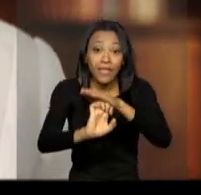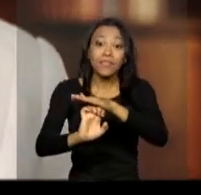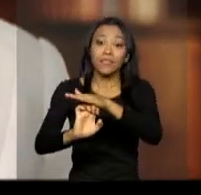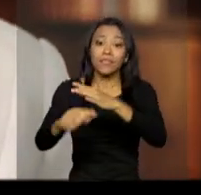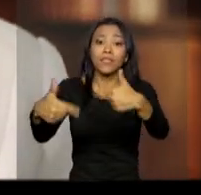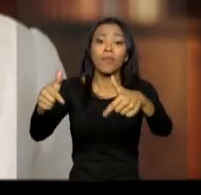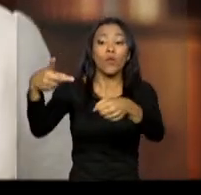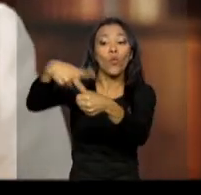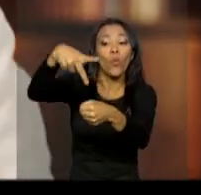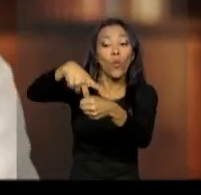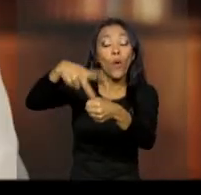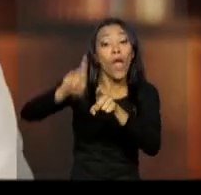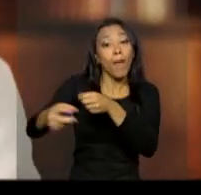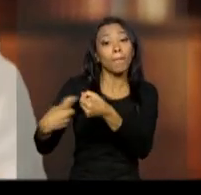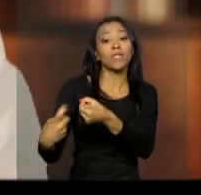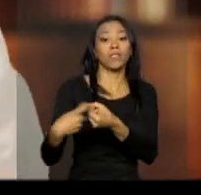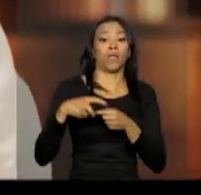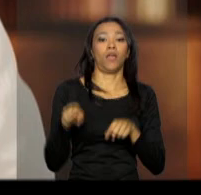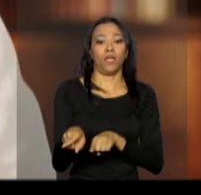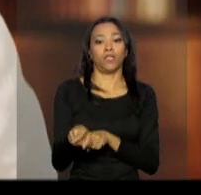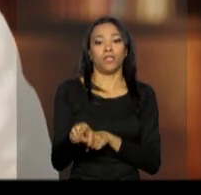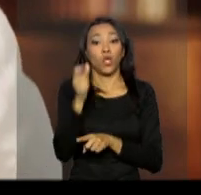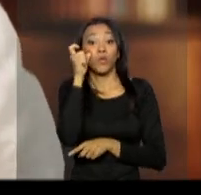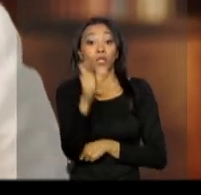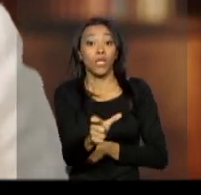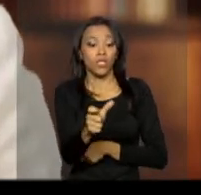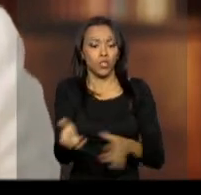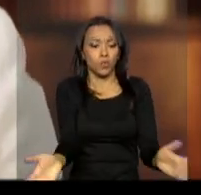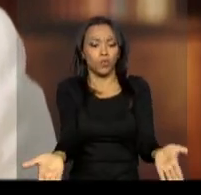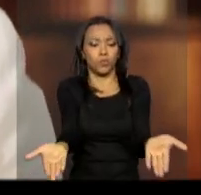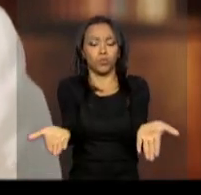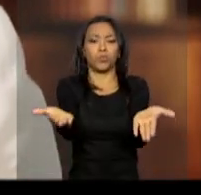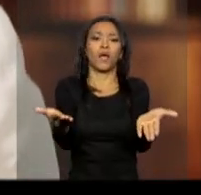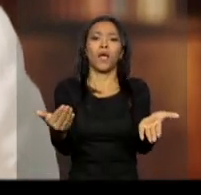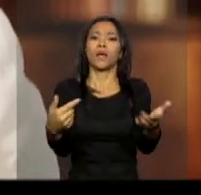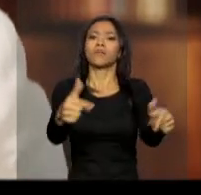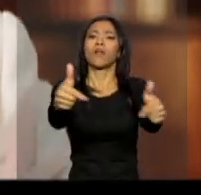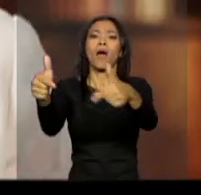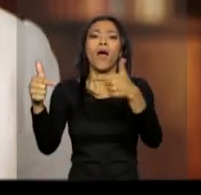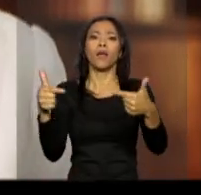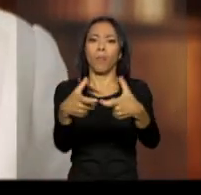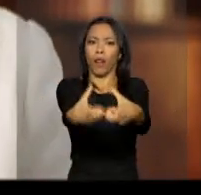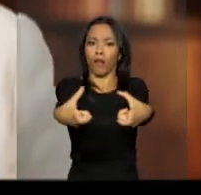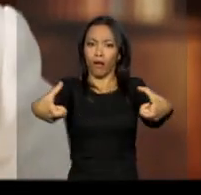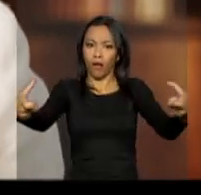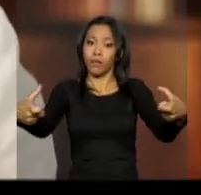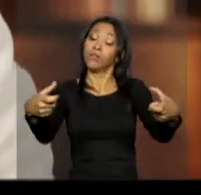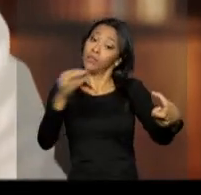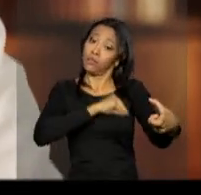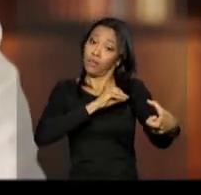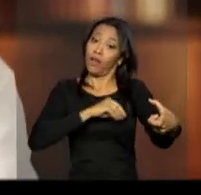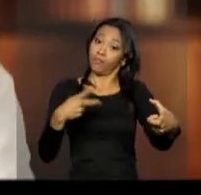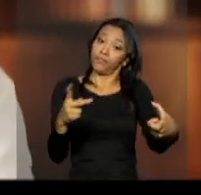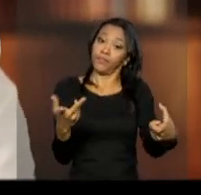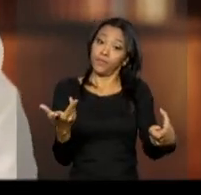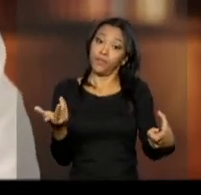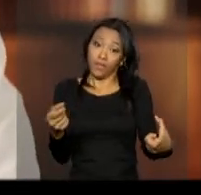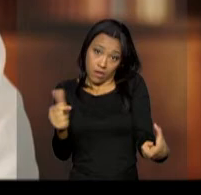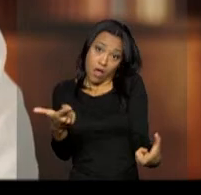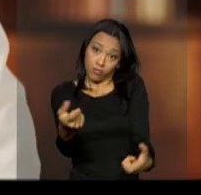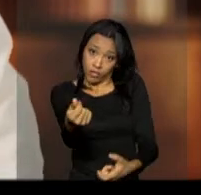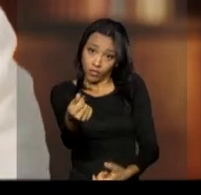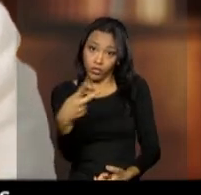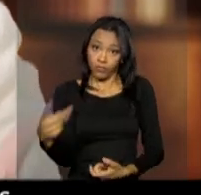são parceiras que buscam investir no país, gerar empregos e renda e, naturalmente, obter lucros com esses